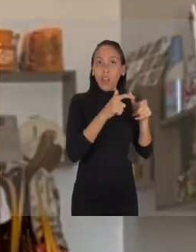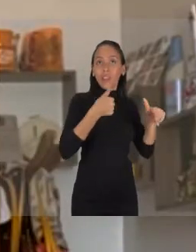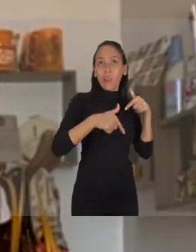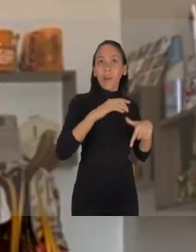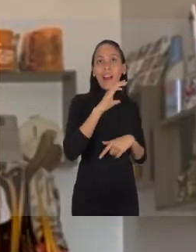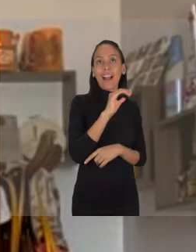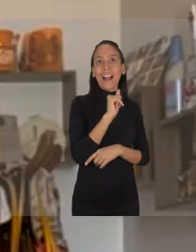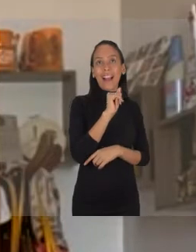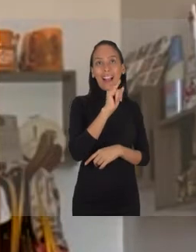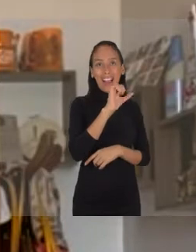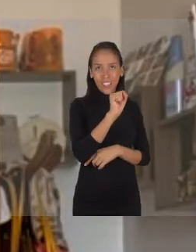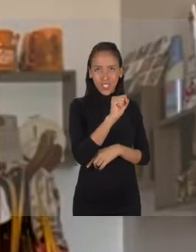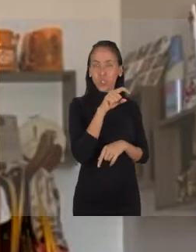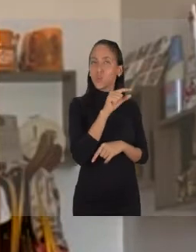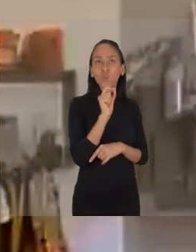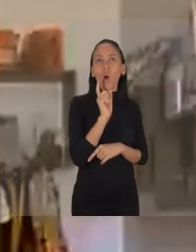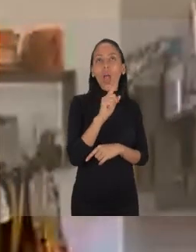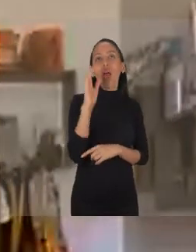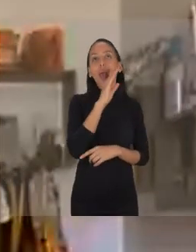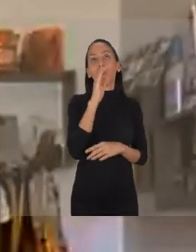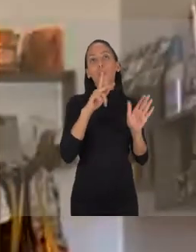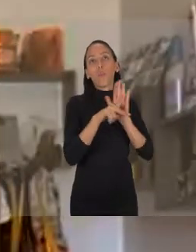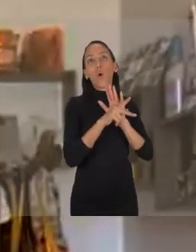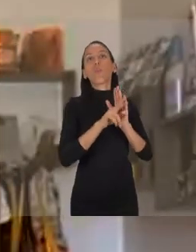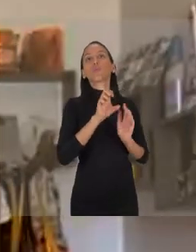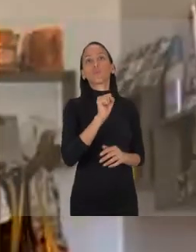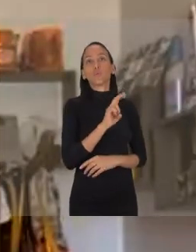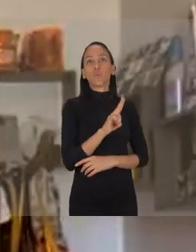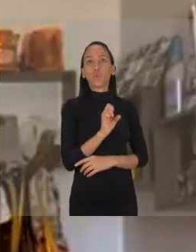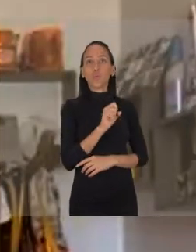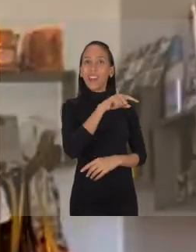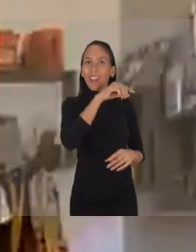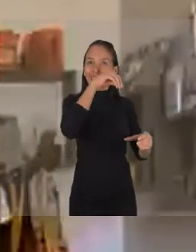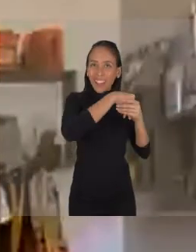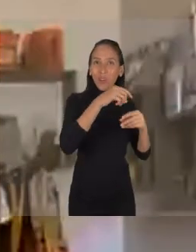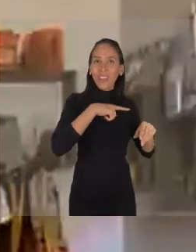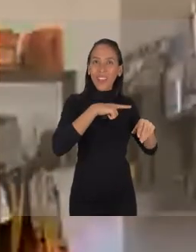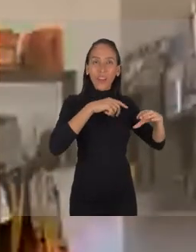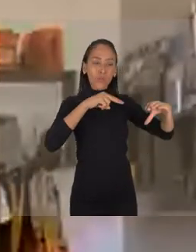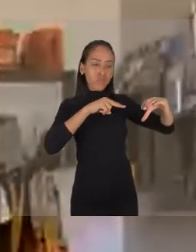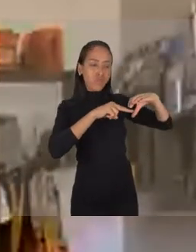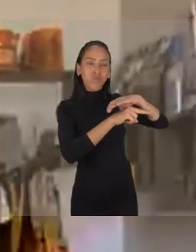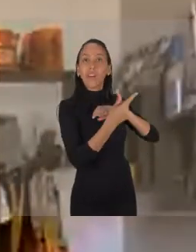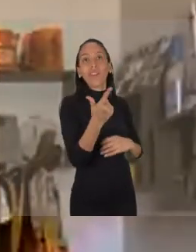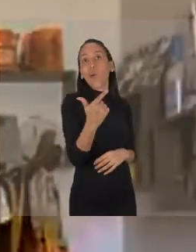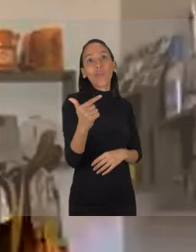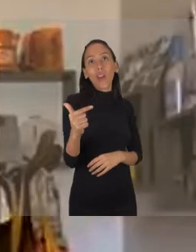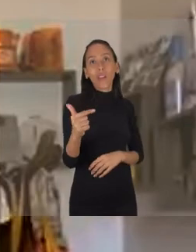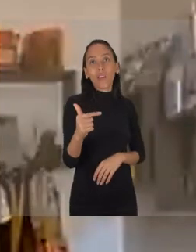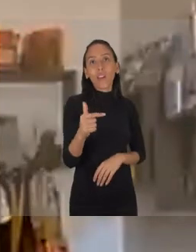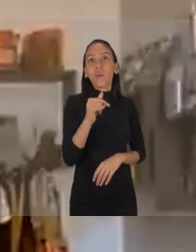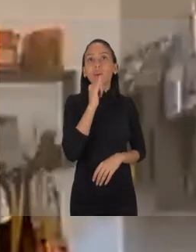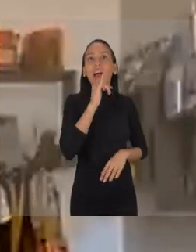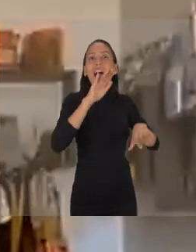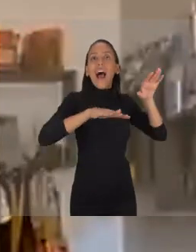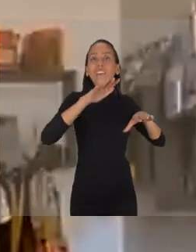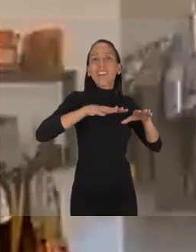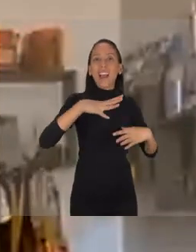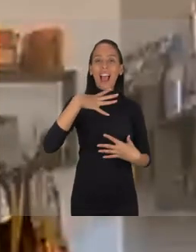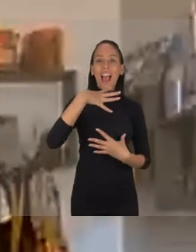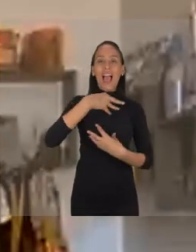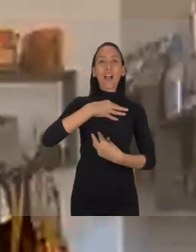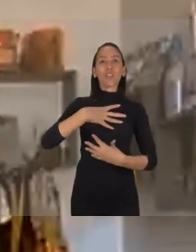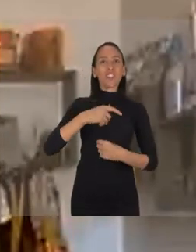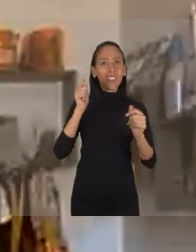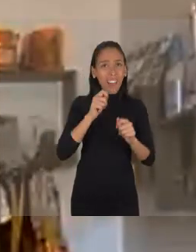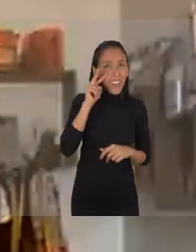Que é a emergência do SUS. No caso, não tem uma tomografia, por exemplo. E às vezes o raio-x não é tão bom, sabe?